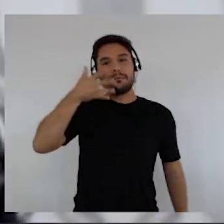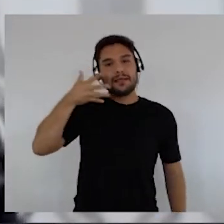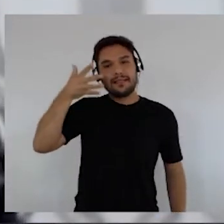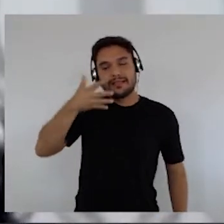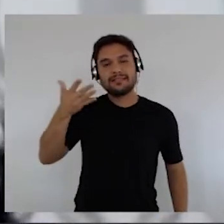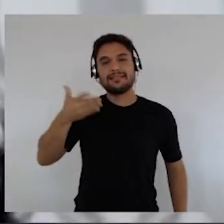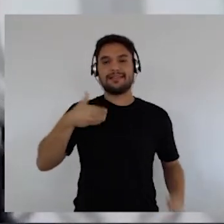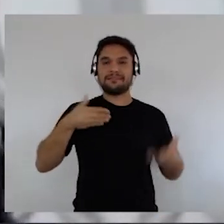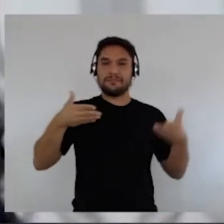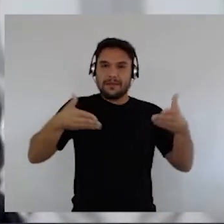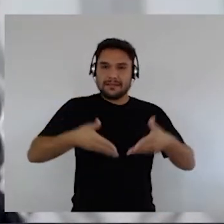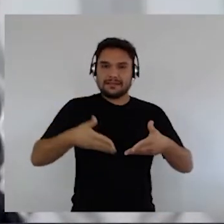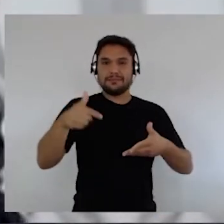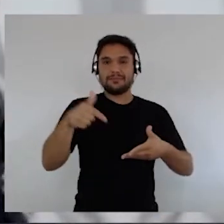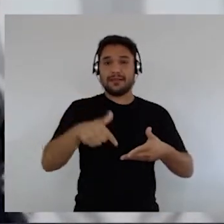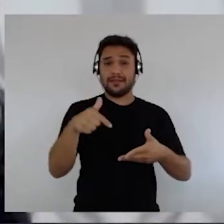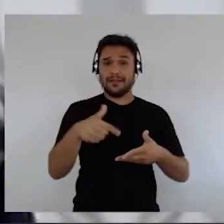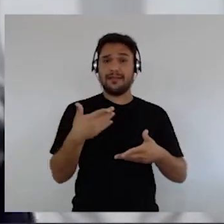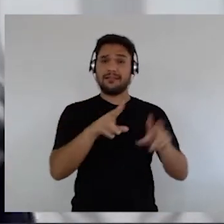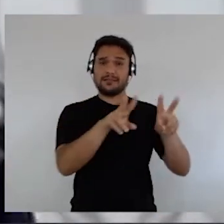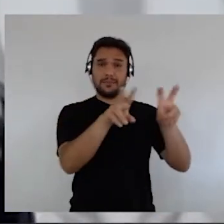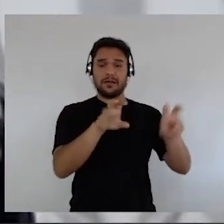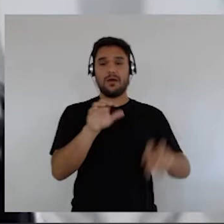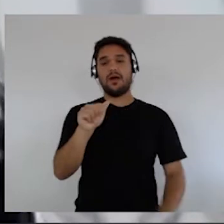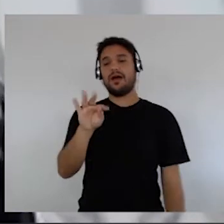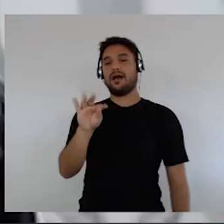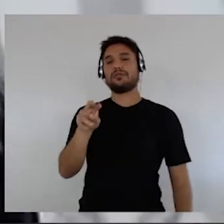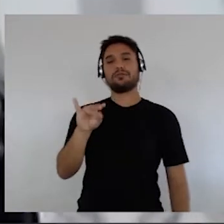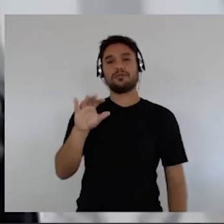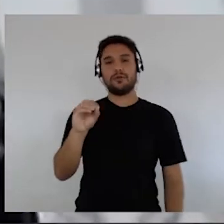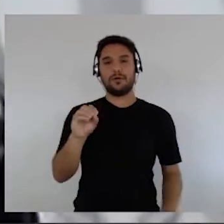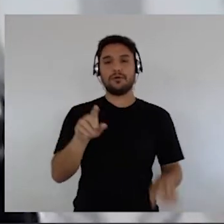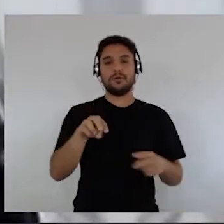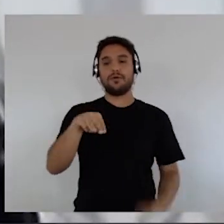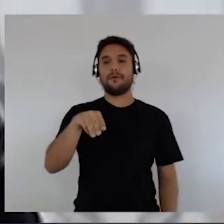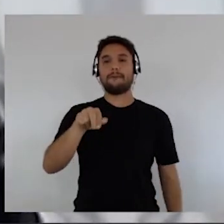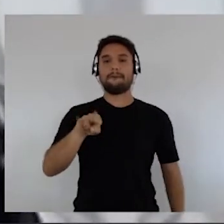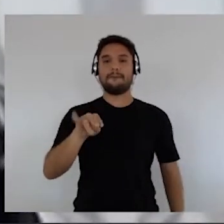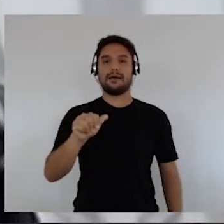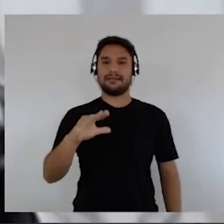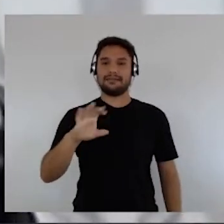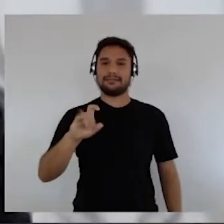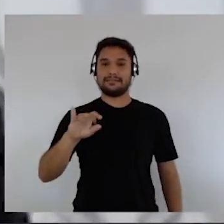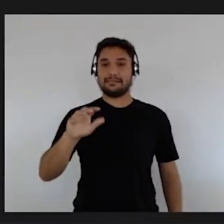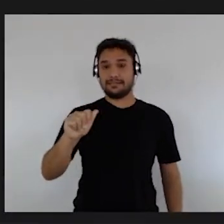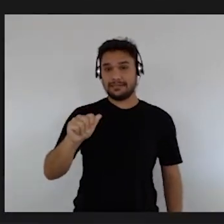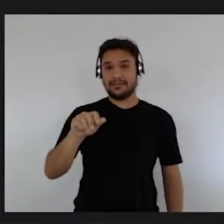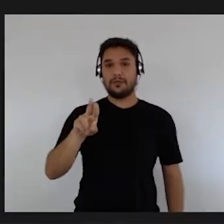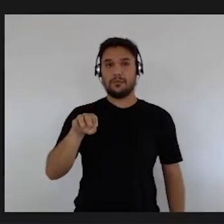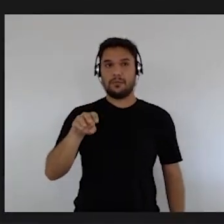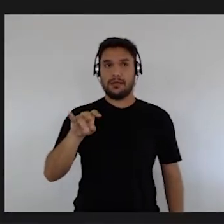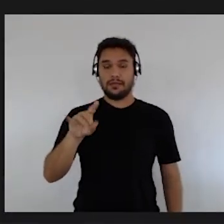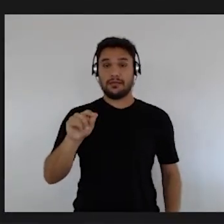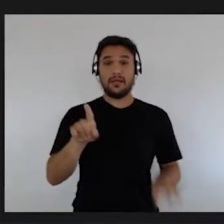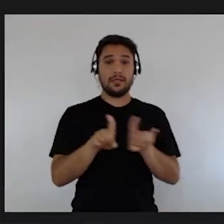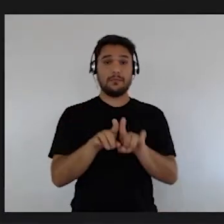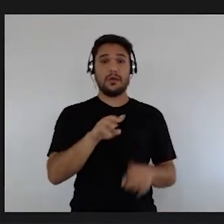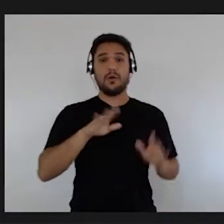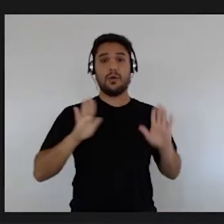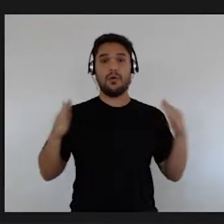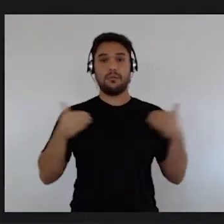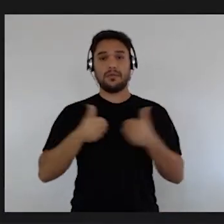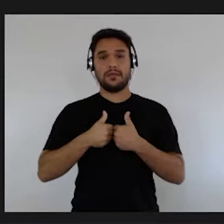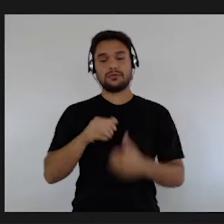que compõem este painel, Dr. Antônio Augusto Coelho, doutora Maria Cecília Lareira de Almeida e o ministro